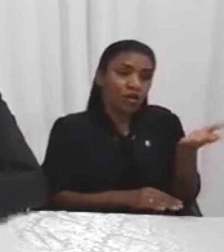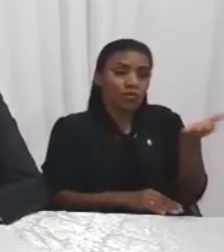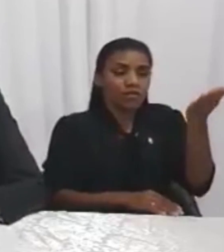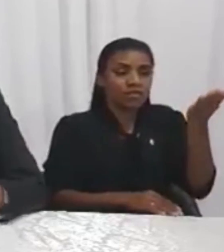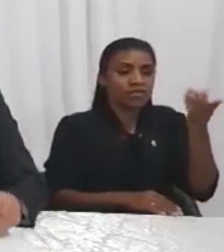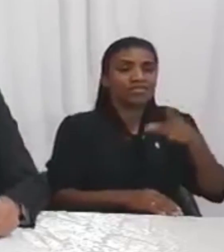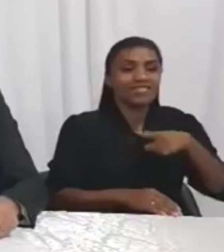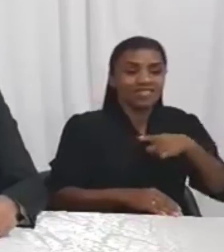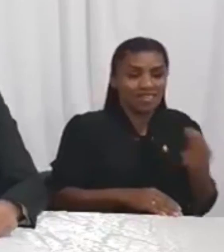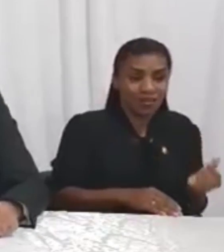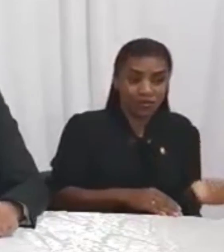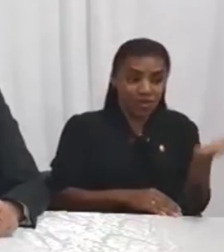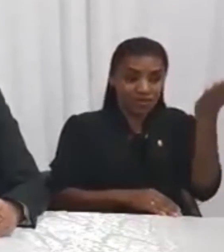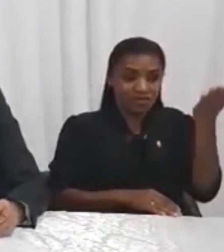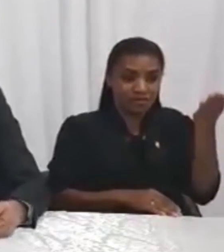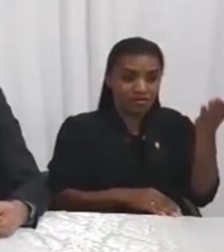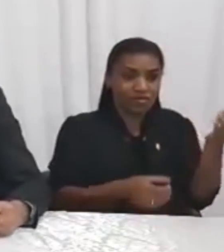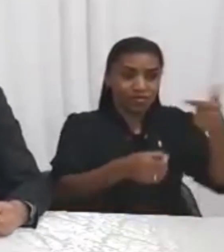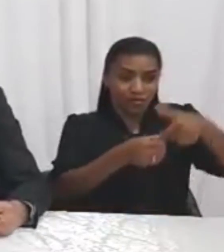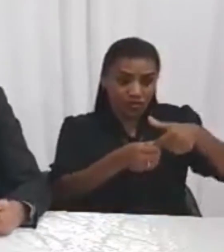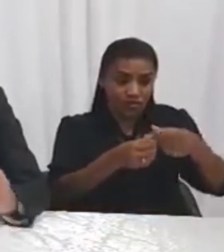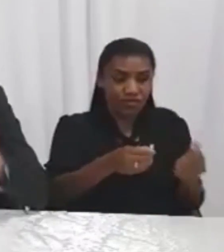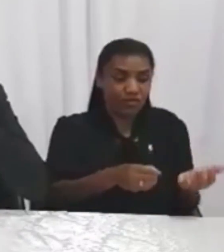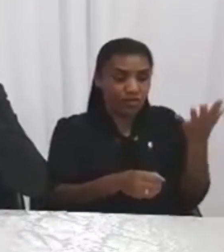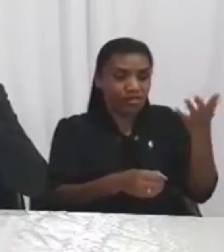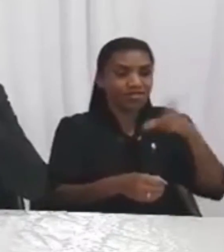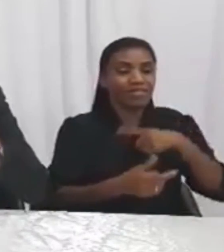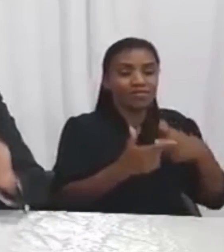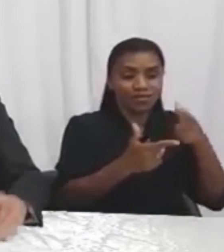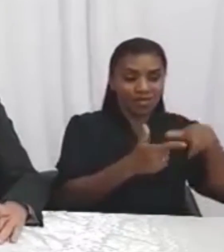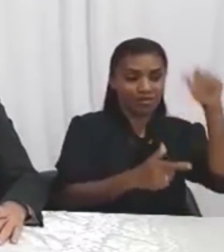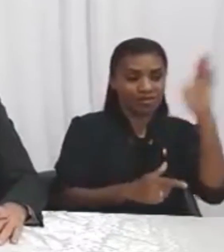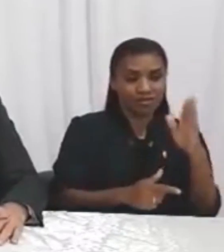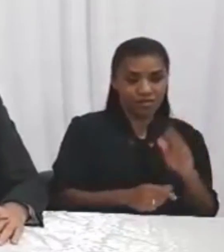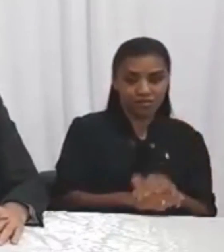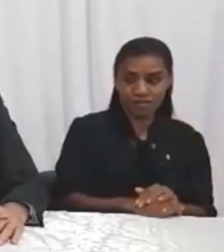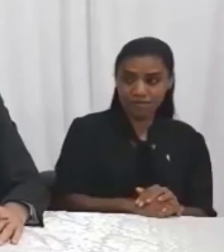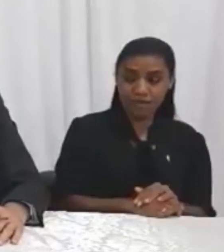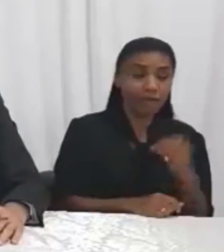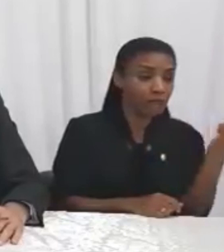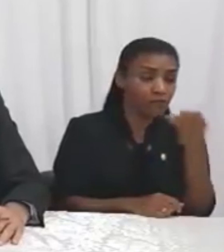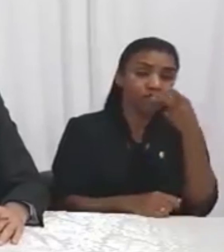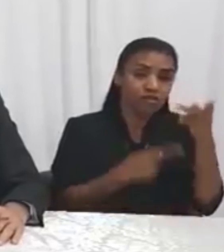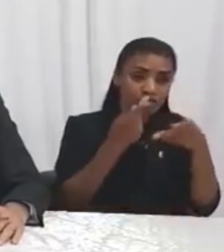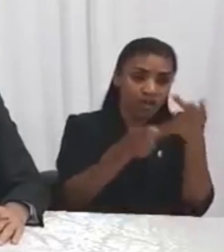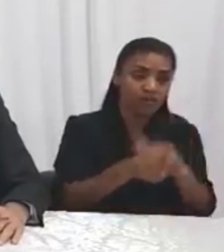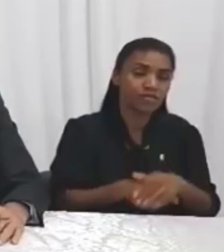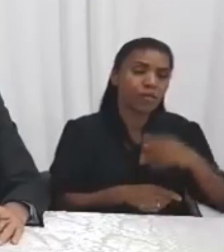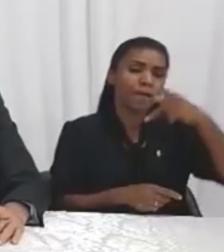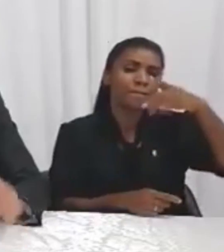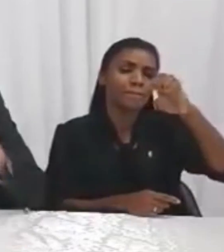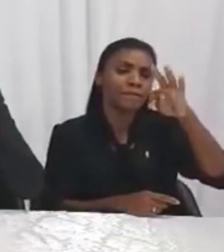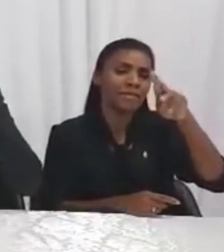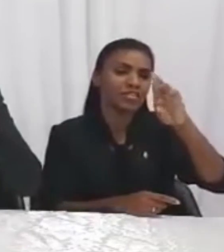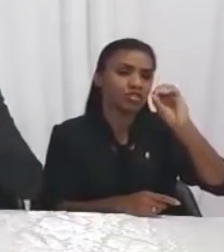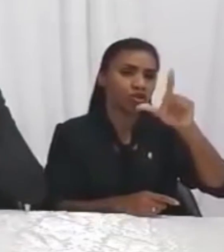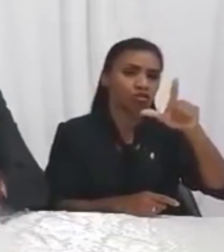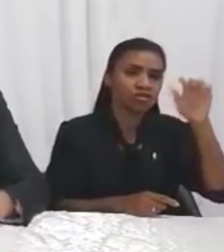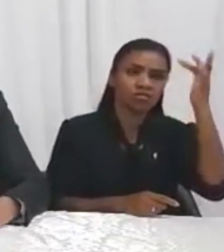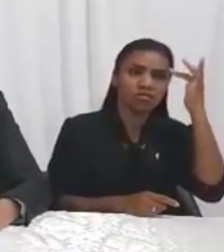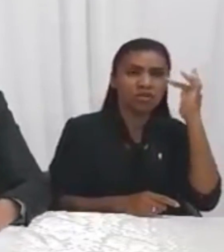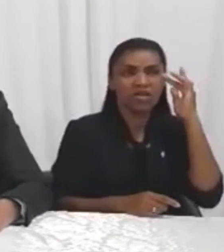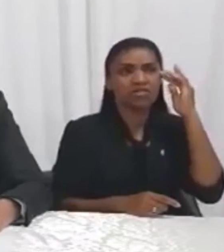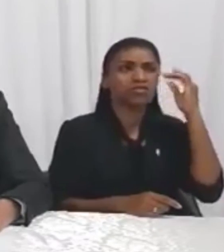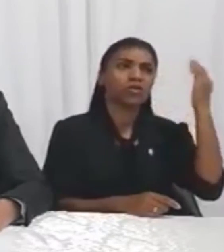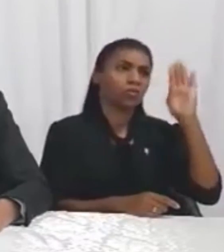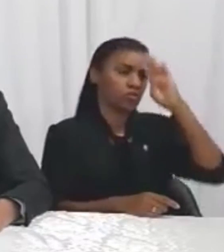temos consequência aqui no preço dos combustíveis no Brasil. Bolsonaro, eu acho que é importante falar sobre o preço de petróleo. As pessoas acham que é o Bolsonaro que sobe o preço